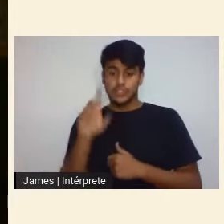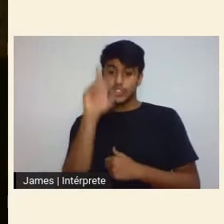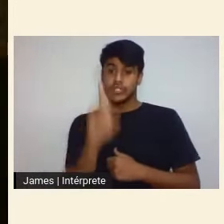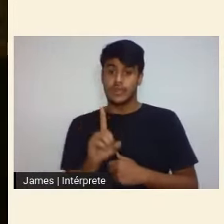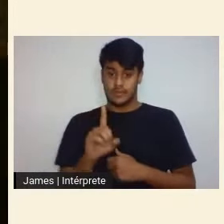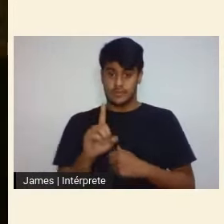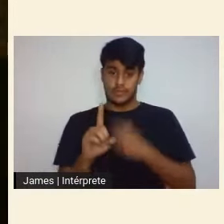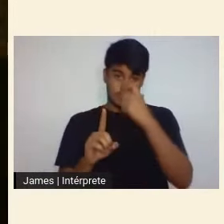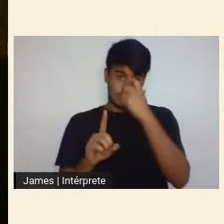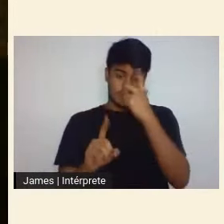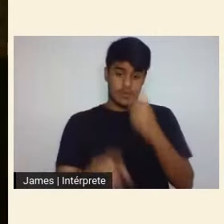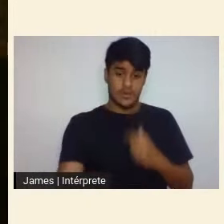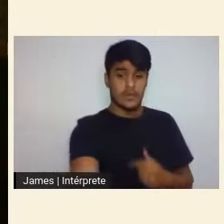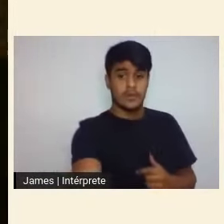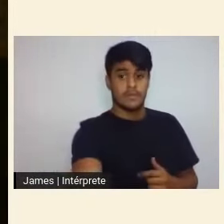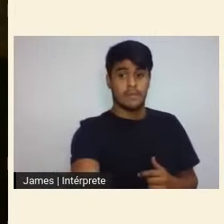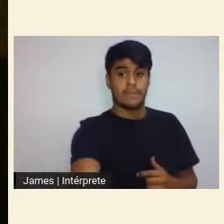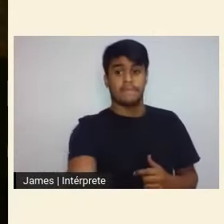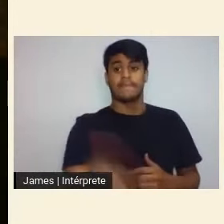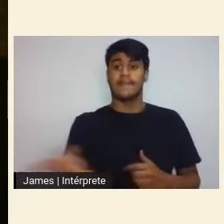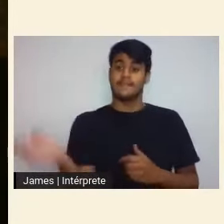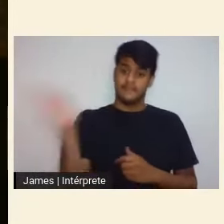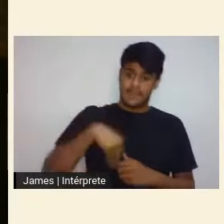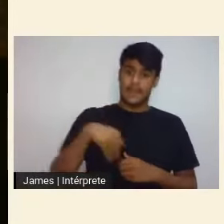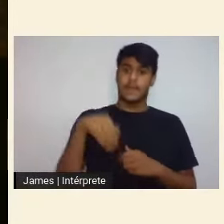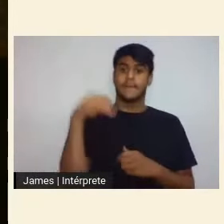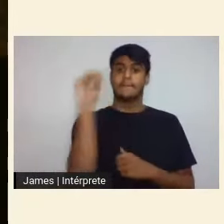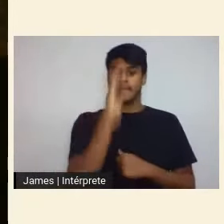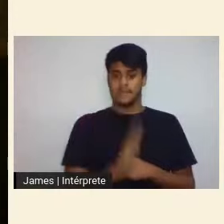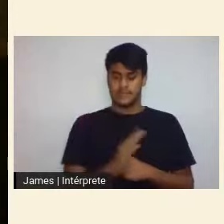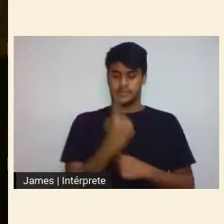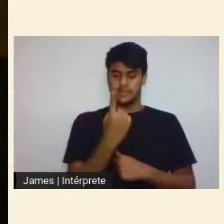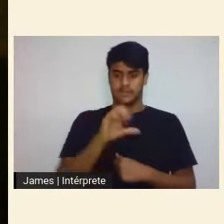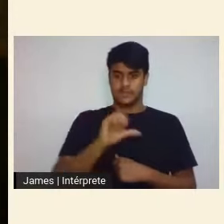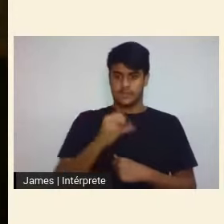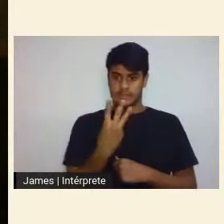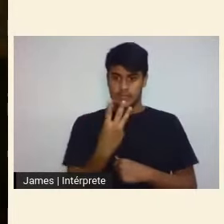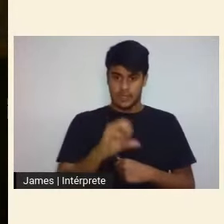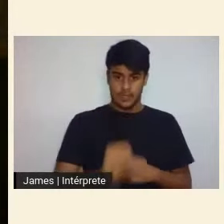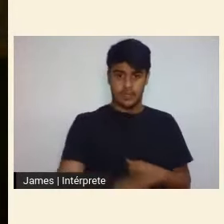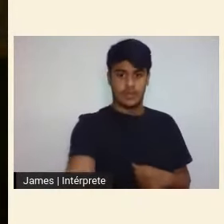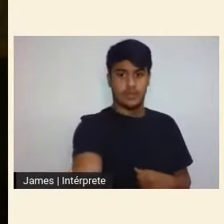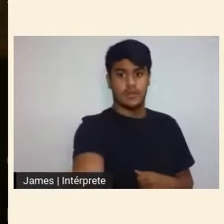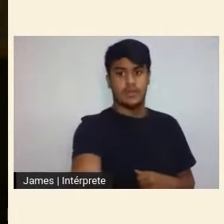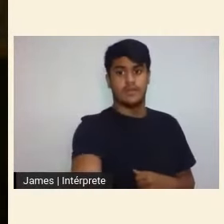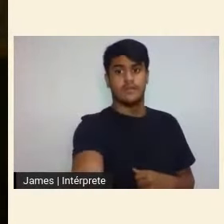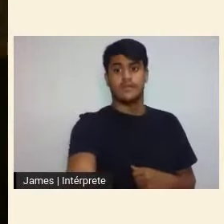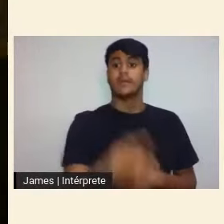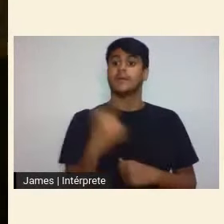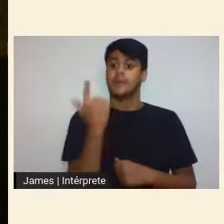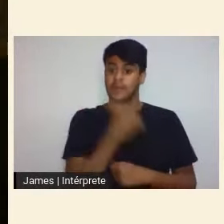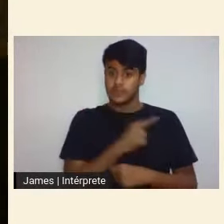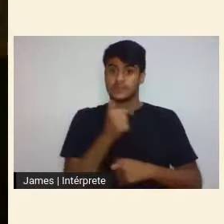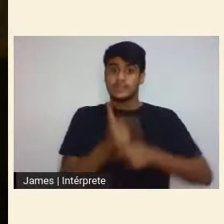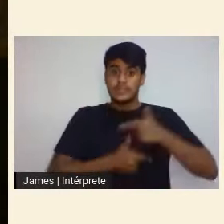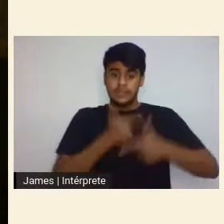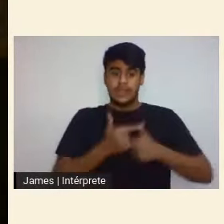vem para o Brasil em 1939, numa missão universitária, para trabalhar na universidade,